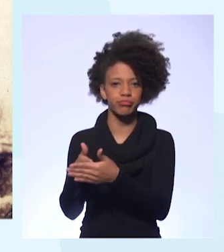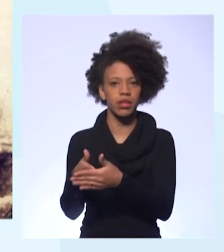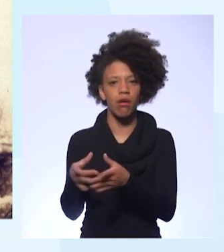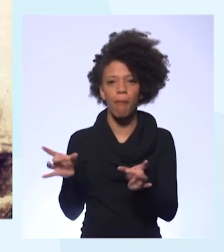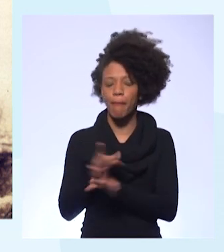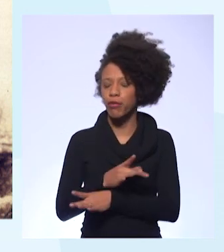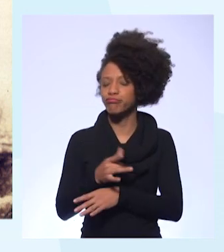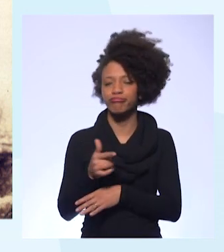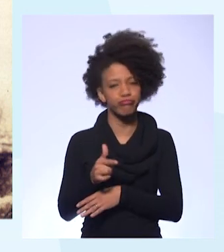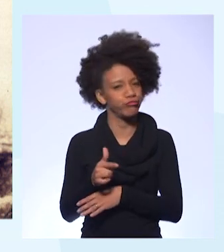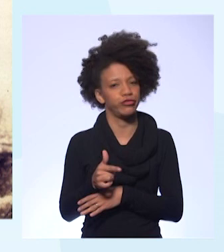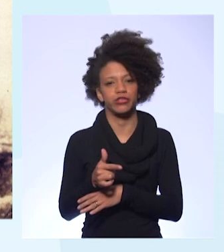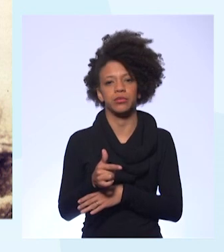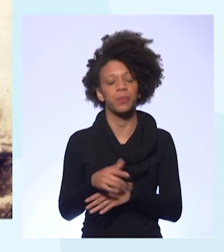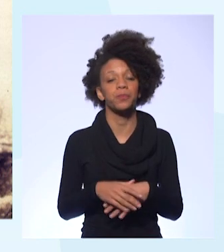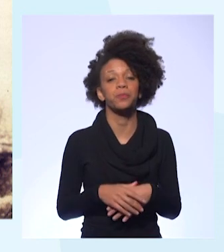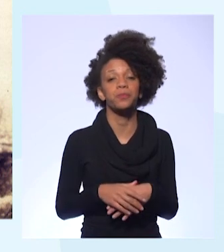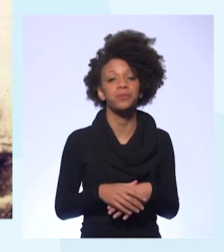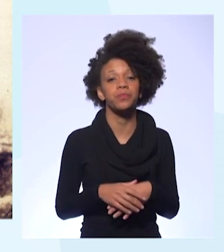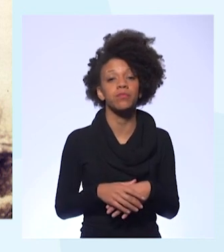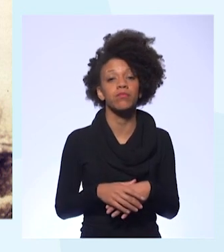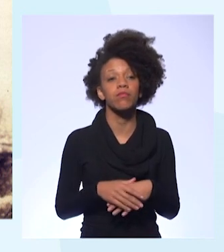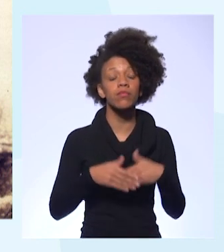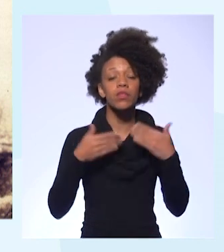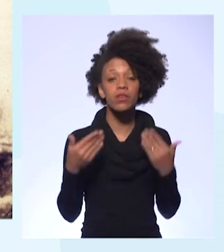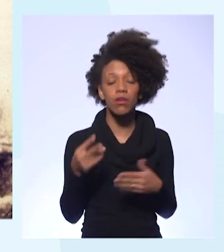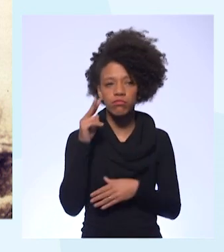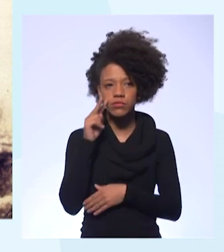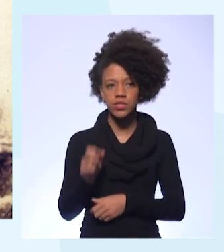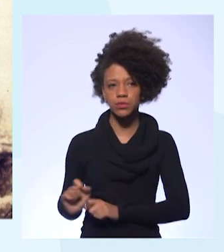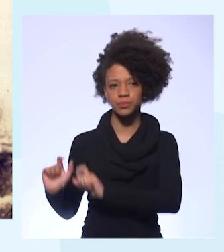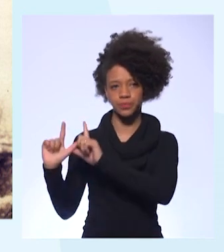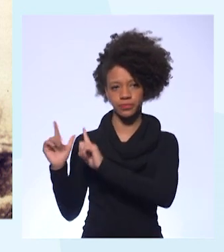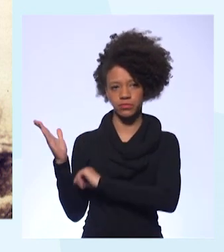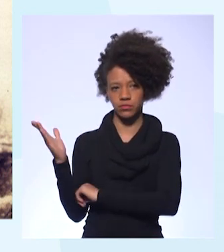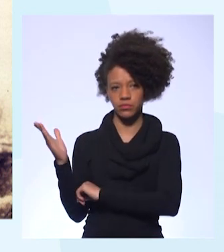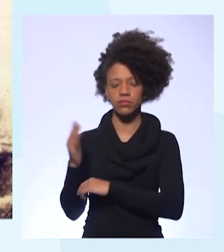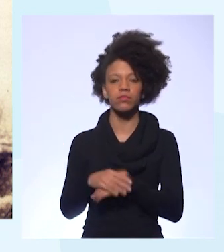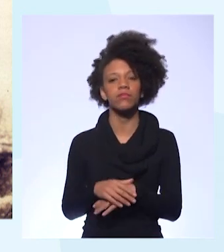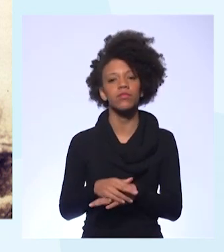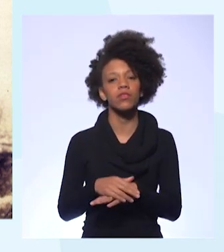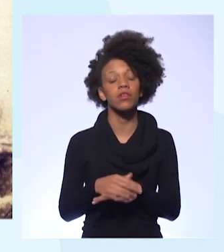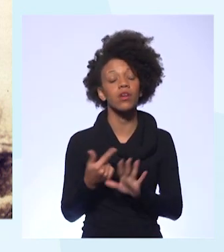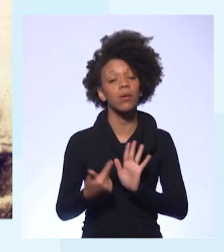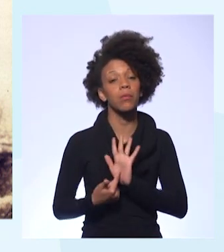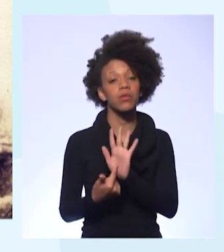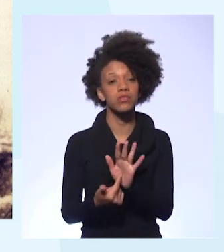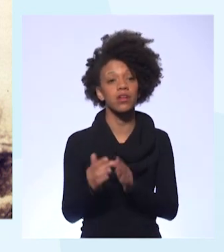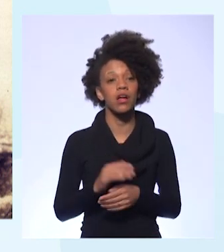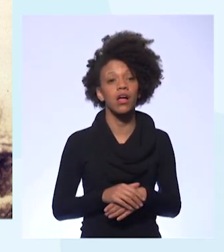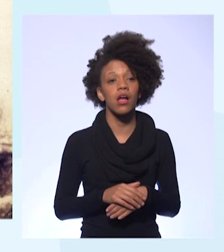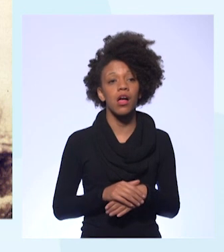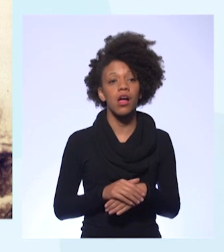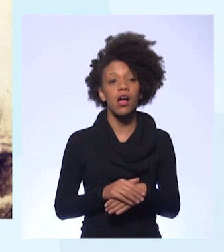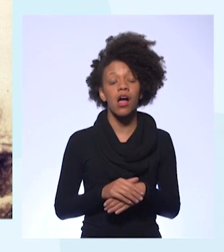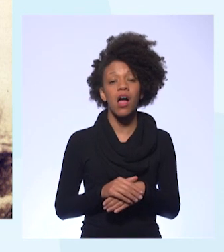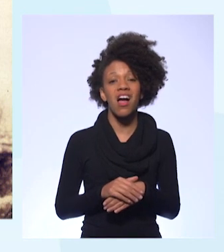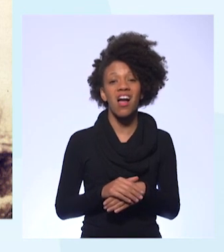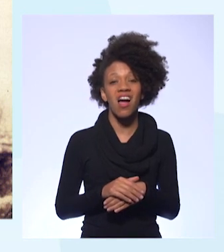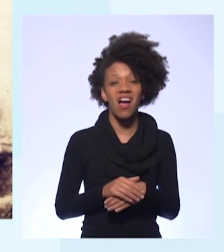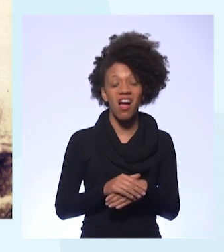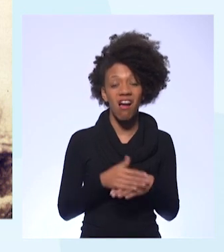também estrategicamente para essa guerra Vocês estão vendo aí um retrato que vai demonstrar as precárias condições